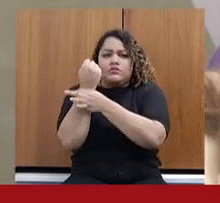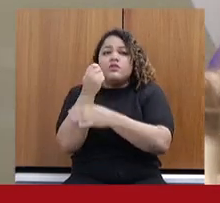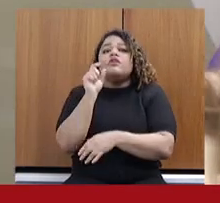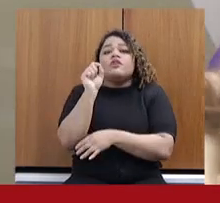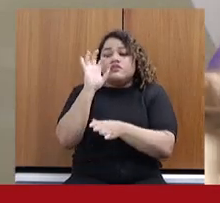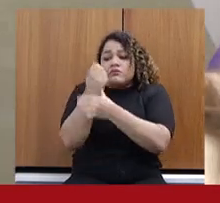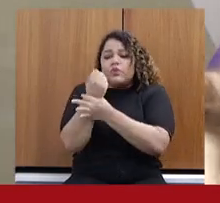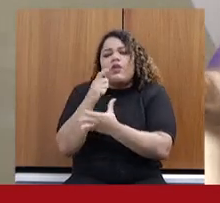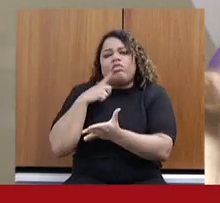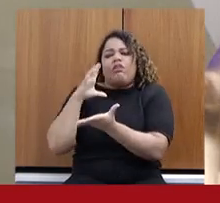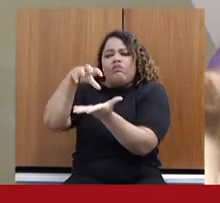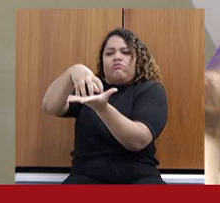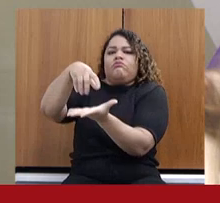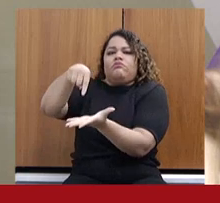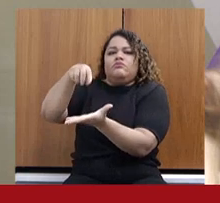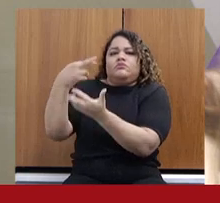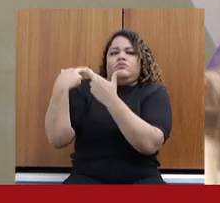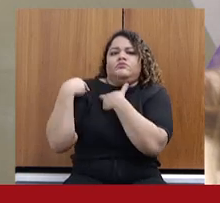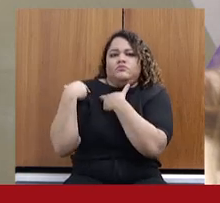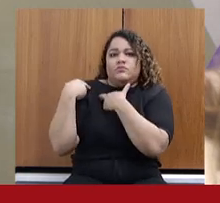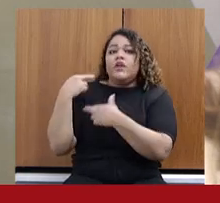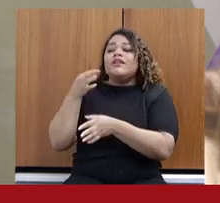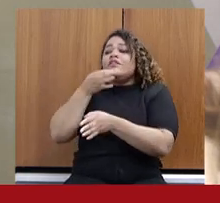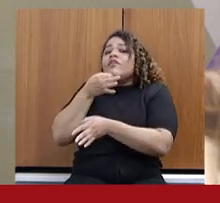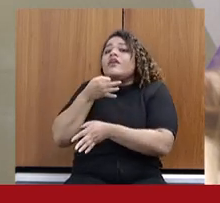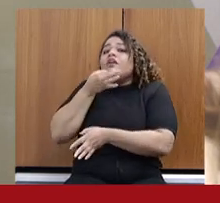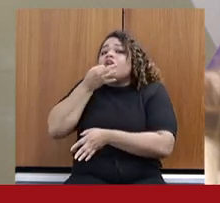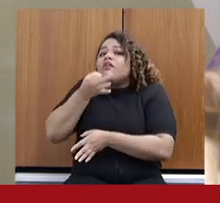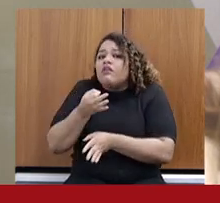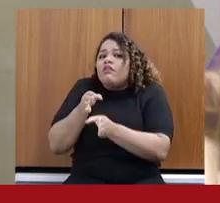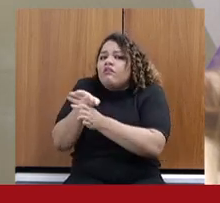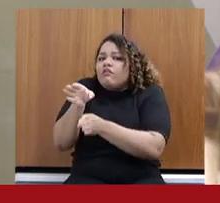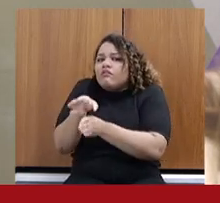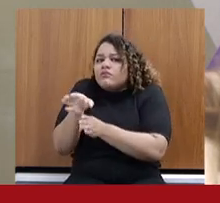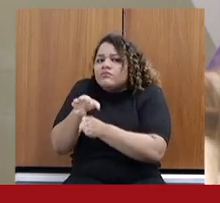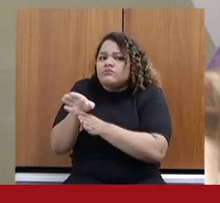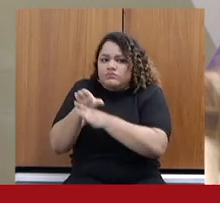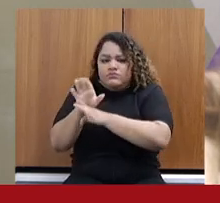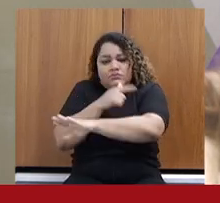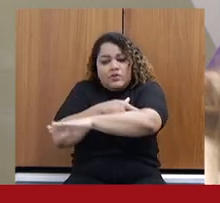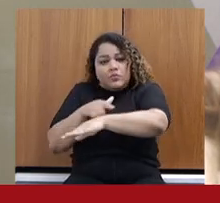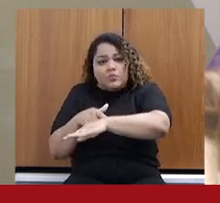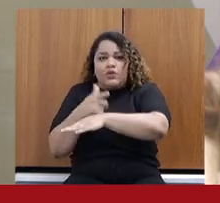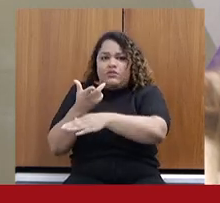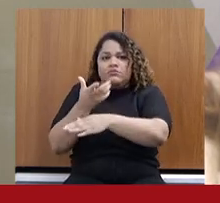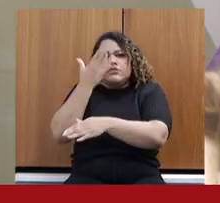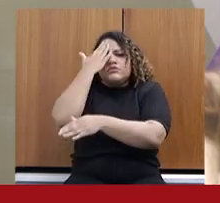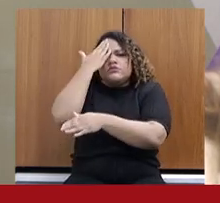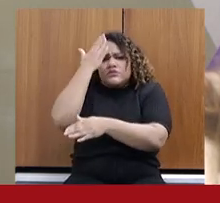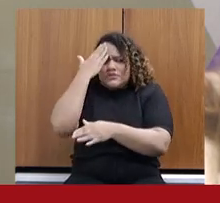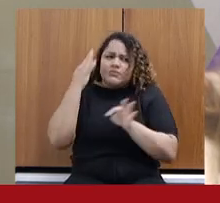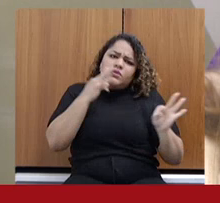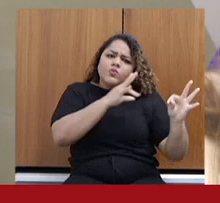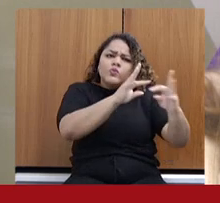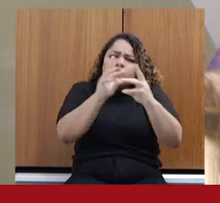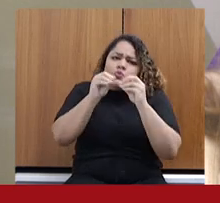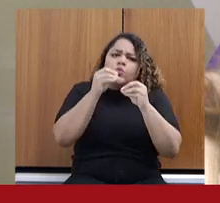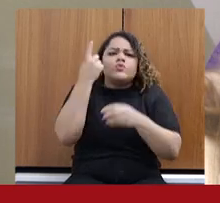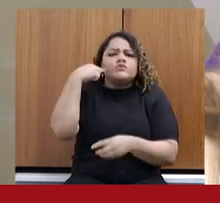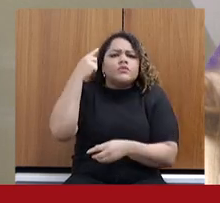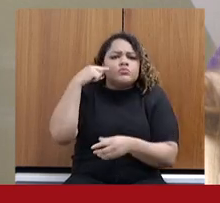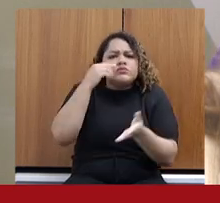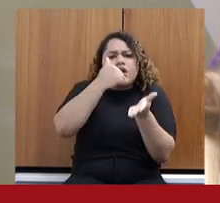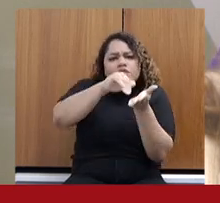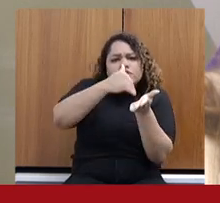uma recomendação e de bom tom, muito ponderadamente, sabendo da segurança de todos envolvidos, dos deputados,